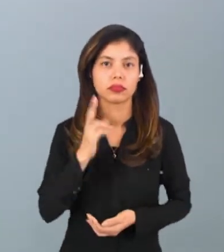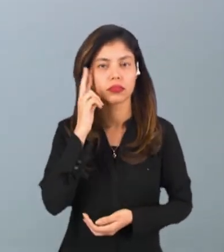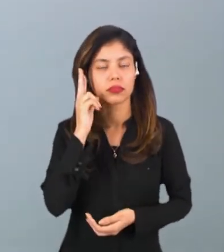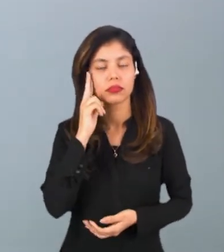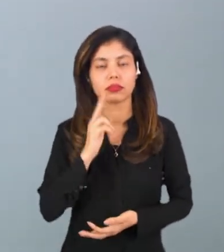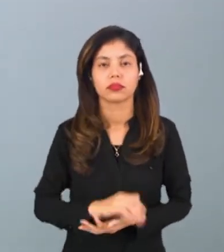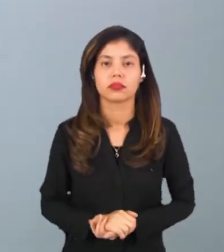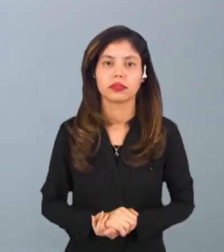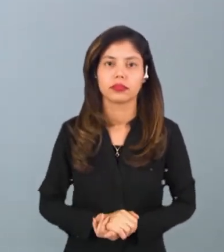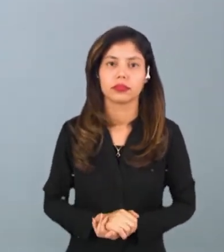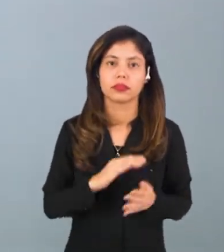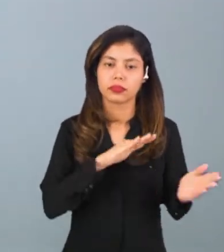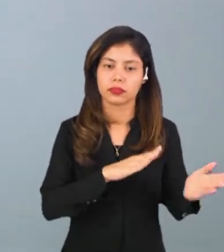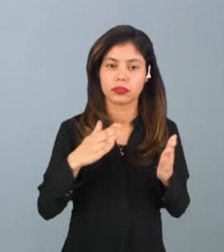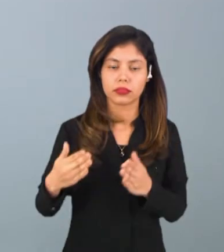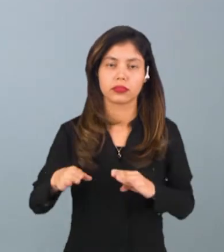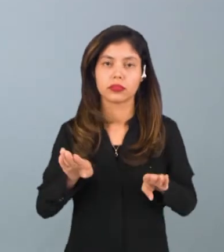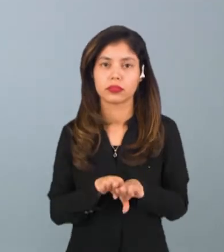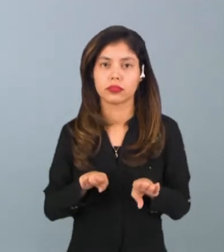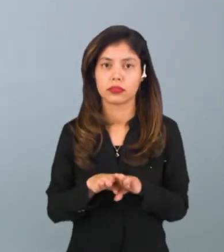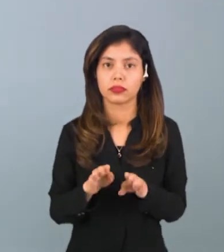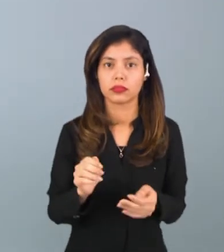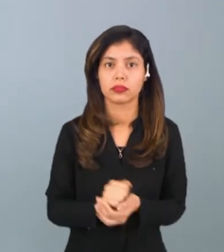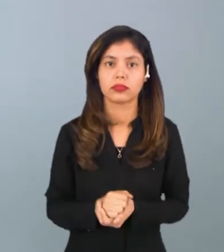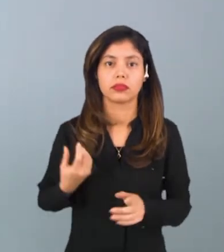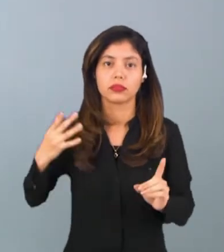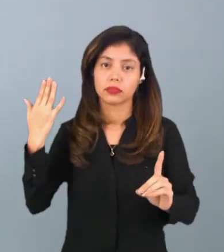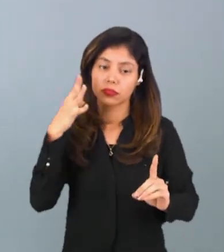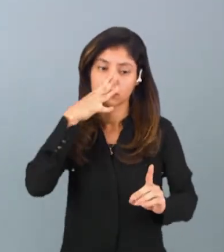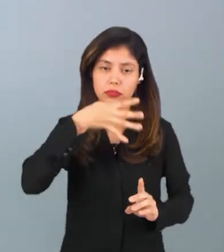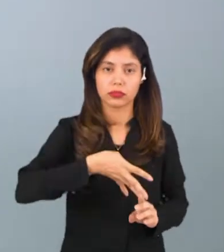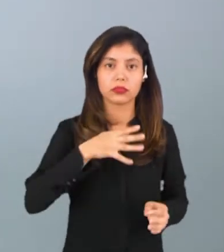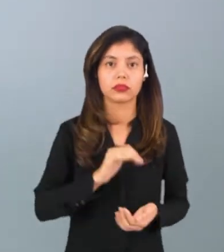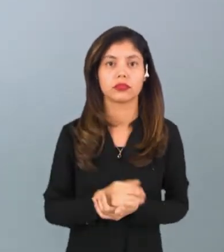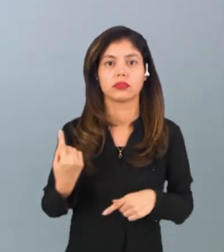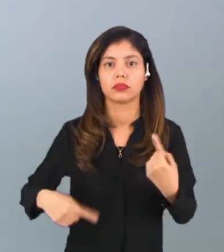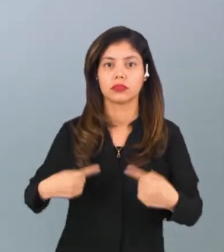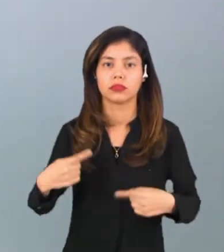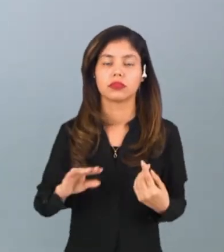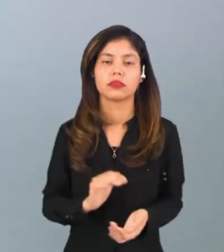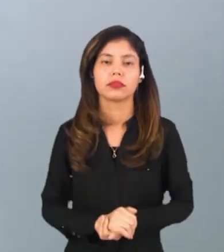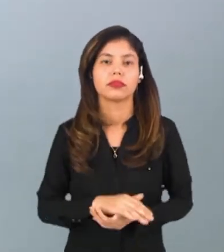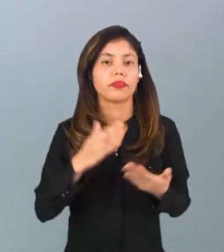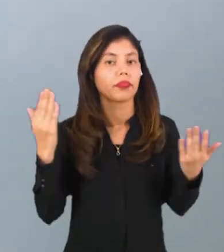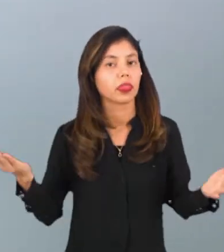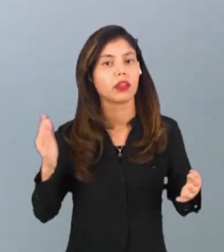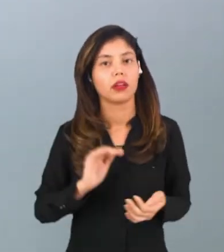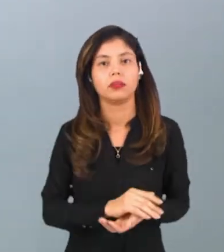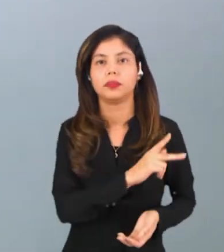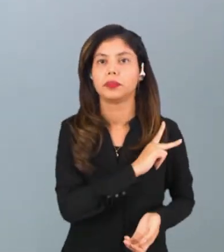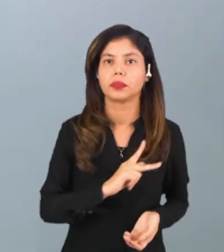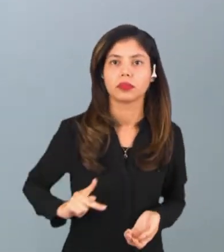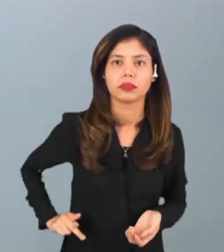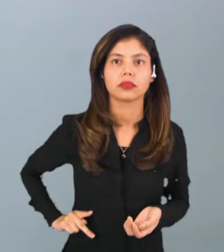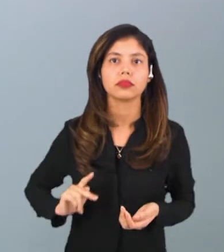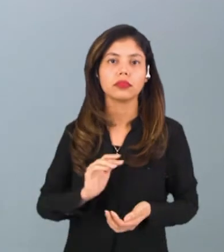pessoas normais, participassem da sua crítica política ao então presidente